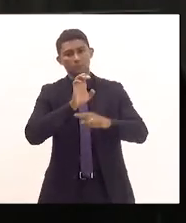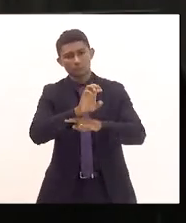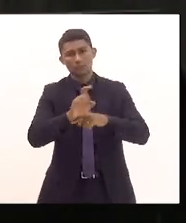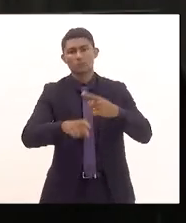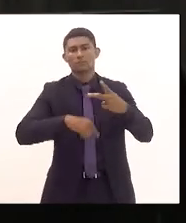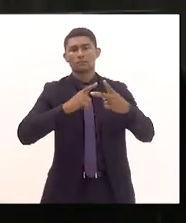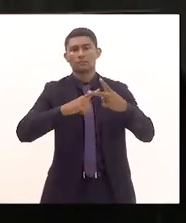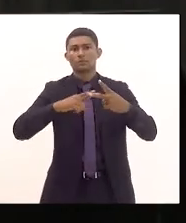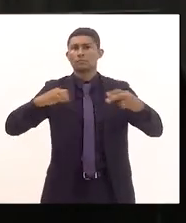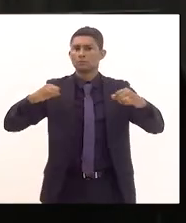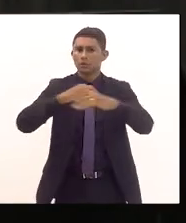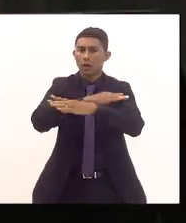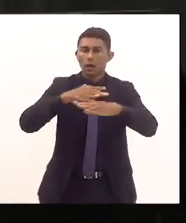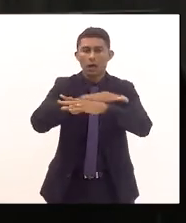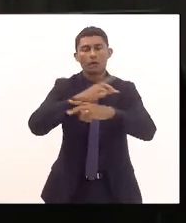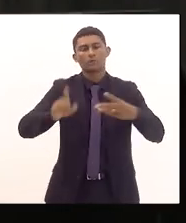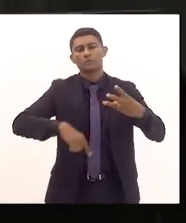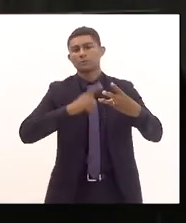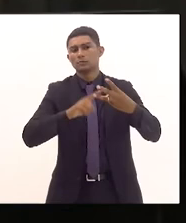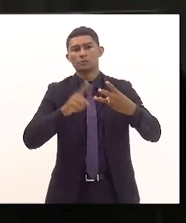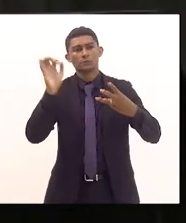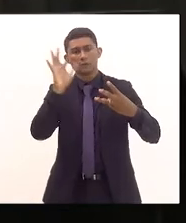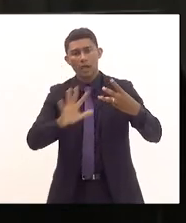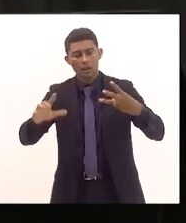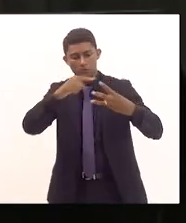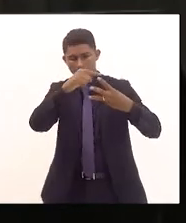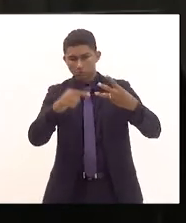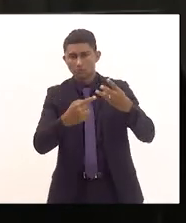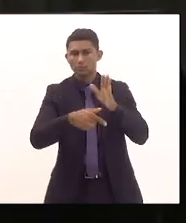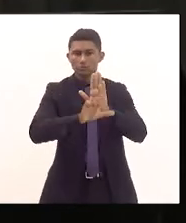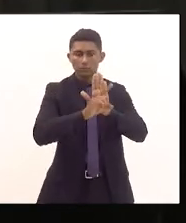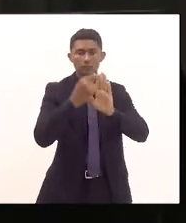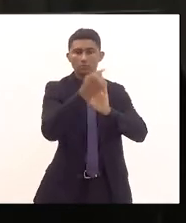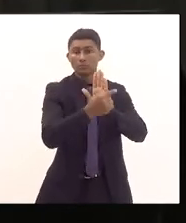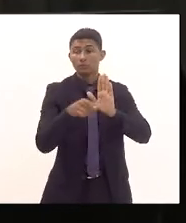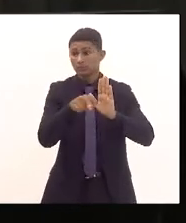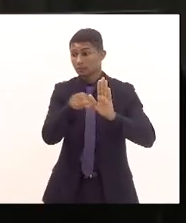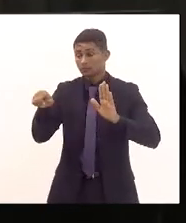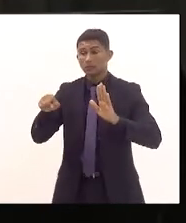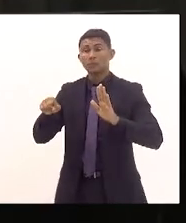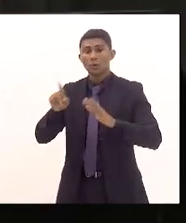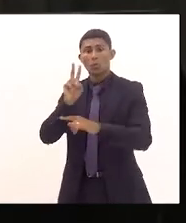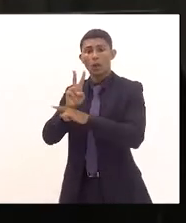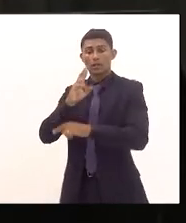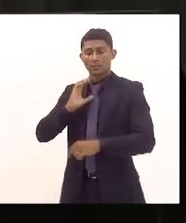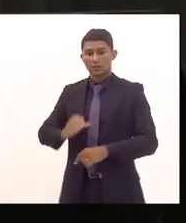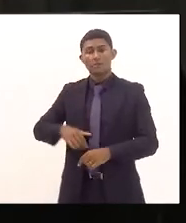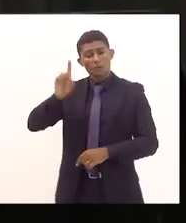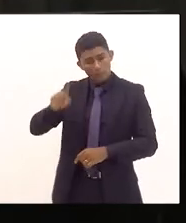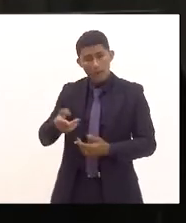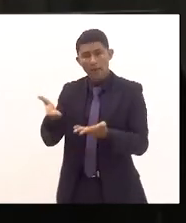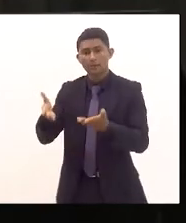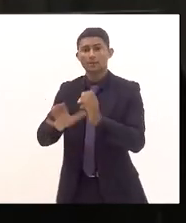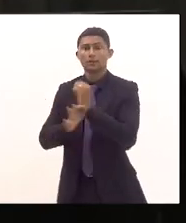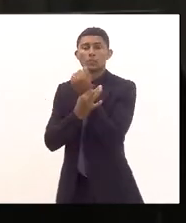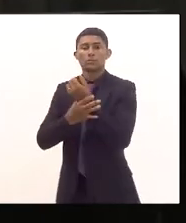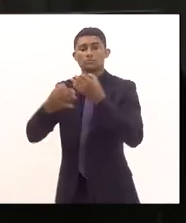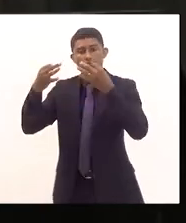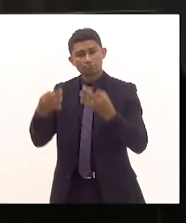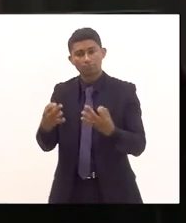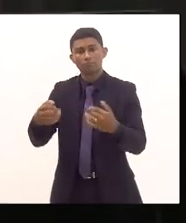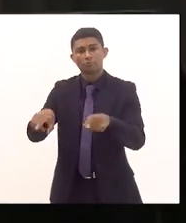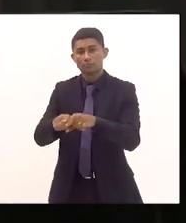federais estes homens e mulheres como agentes de Segurança Pública mas sobretudo por conta da atividade